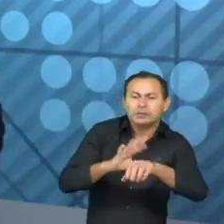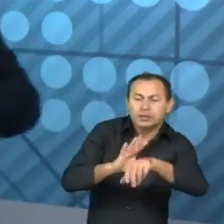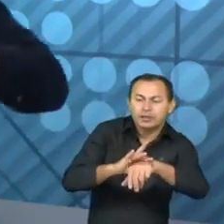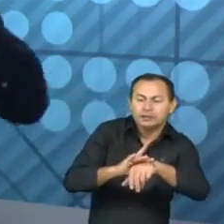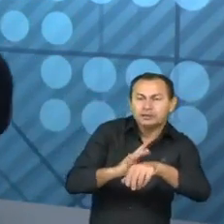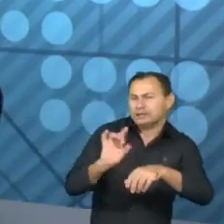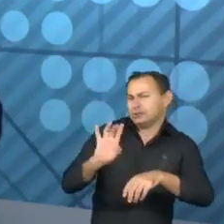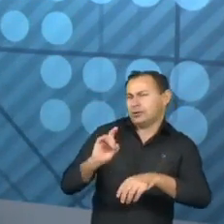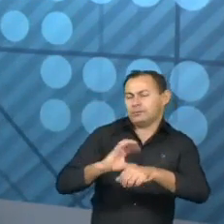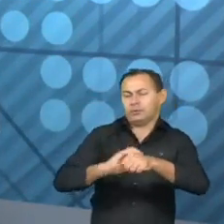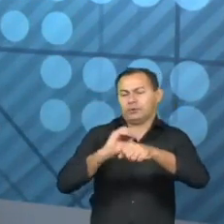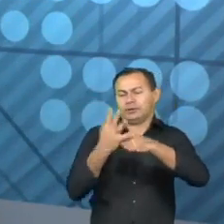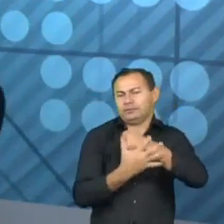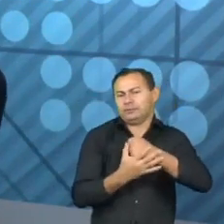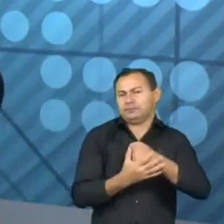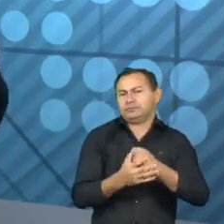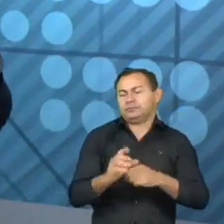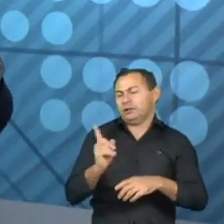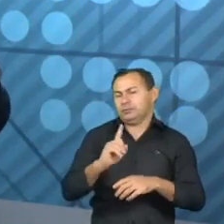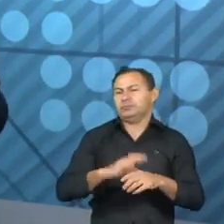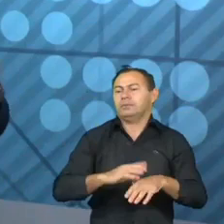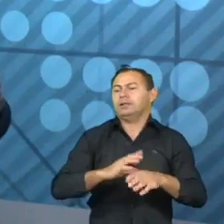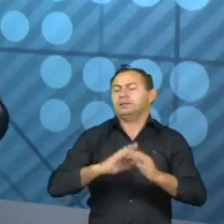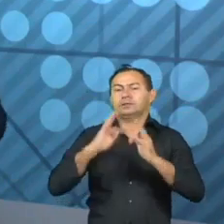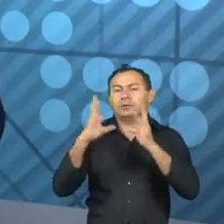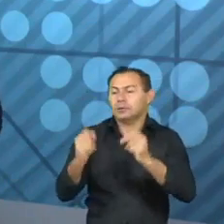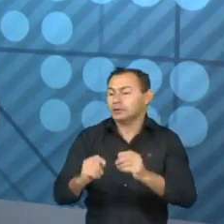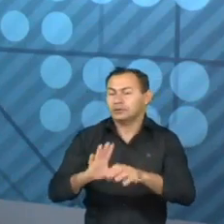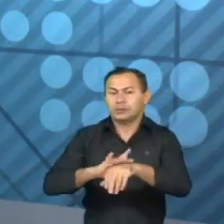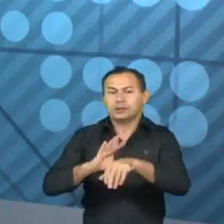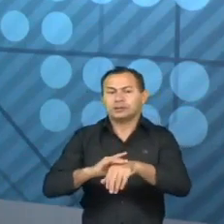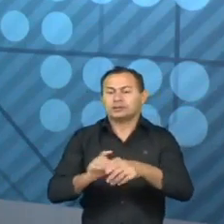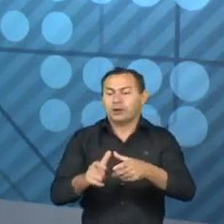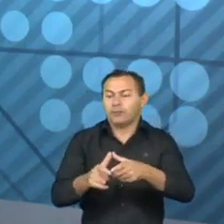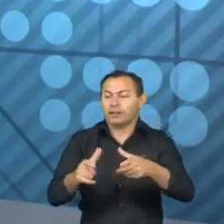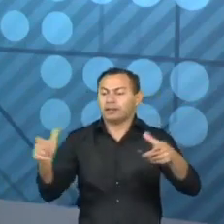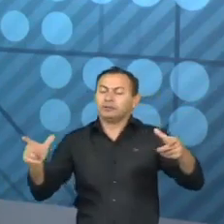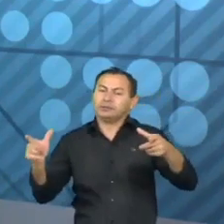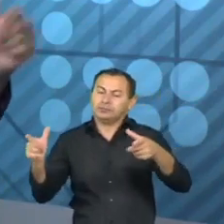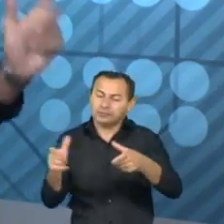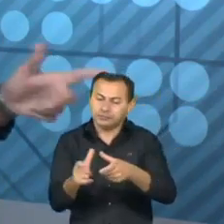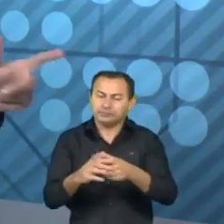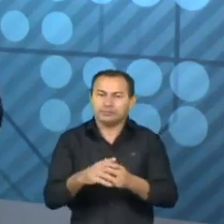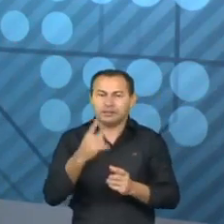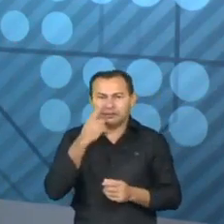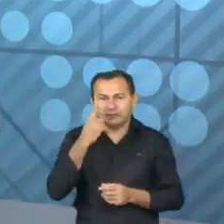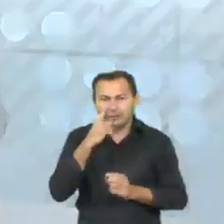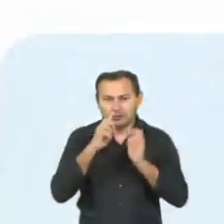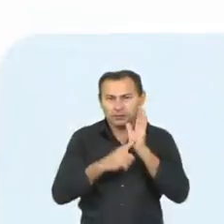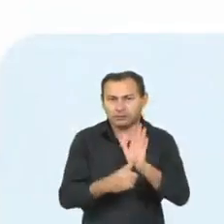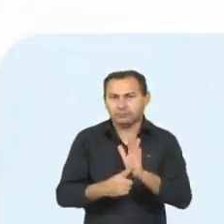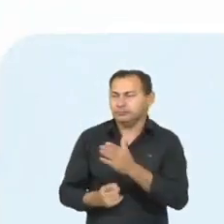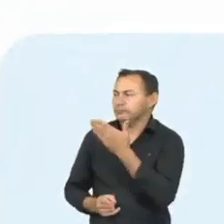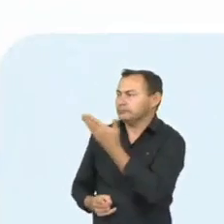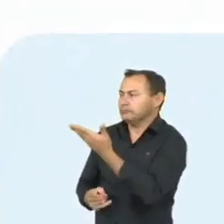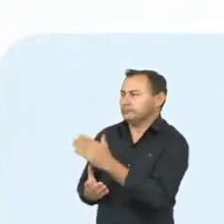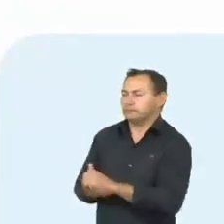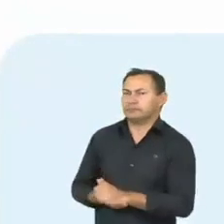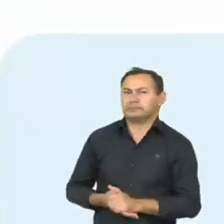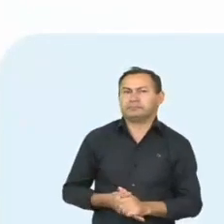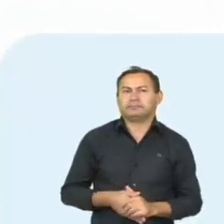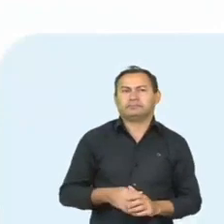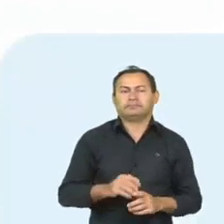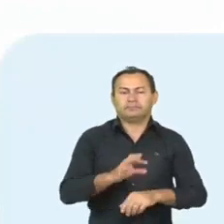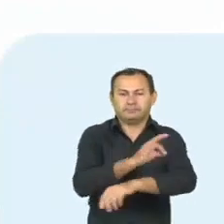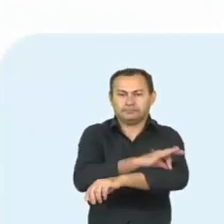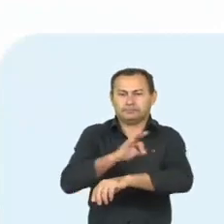coronavírus, né, para a Covid-19. Não, para todas as doenças ela verifica essa intensidade. Vamos voltar ao quadro. Bom, ela é a